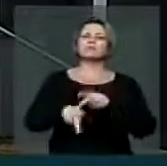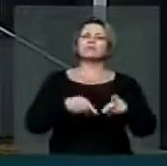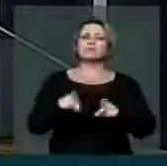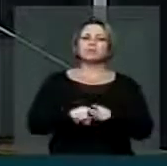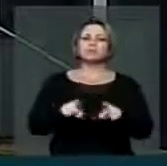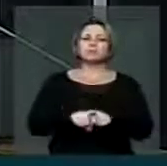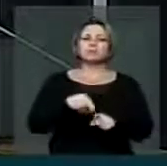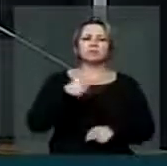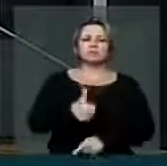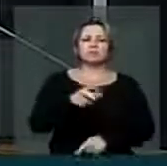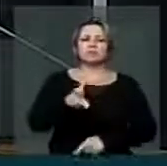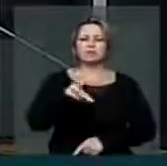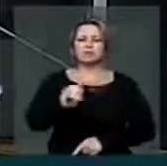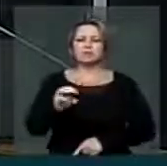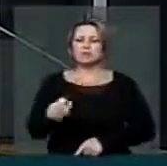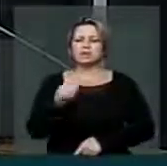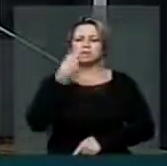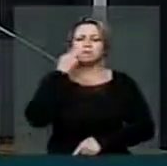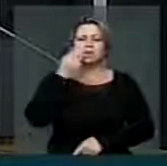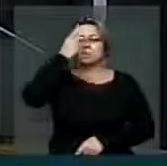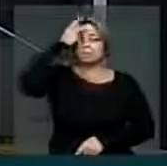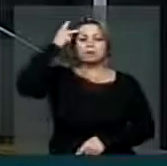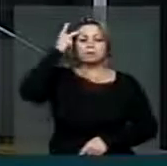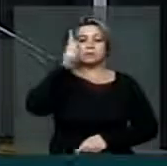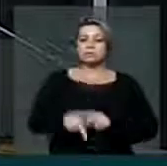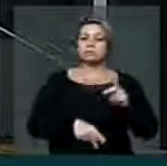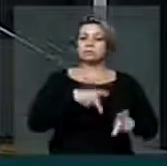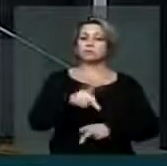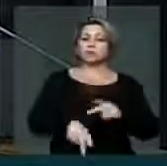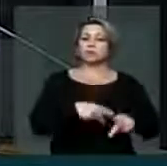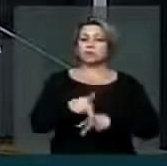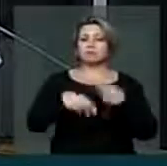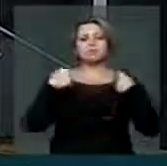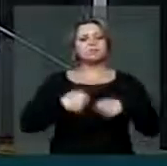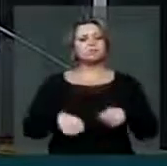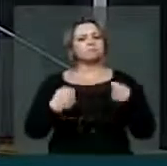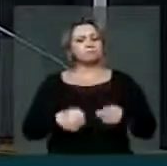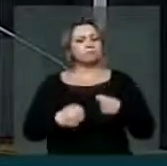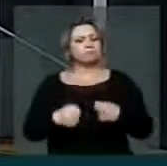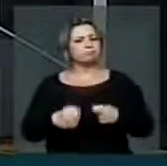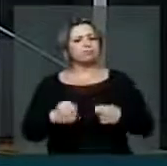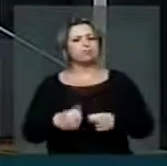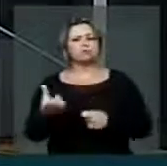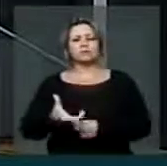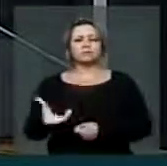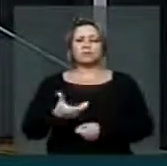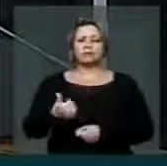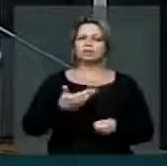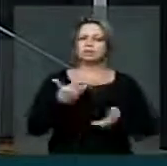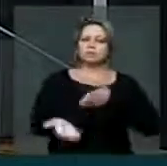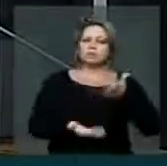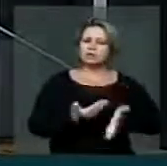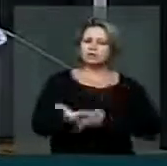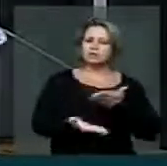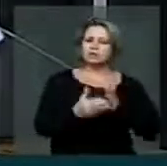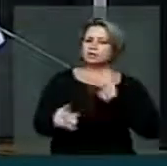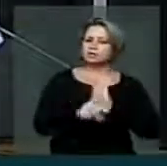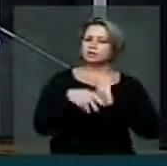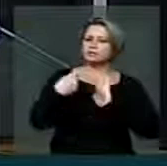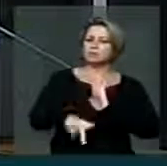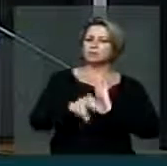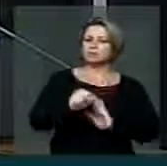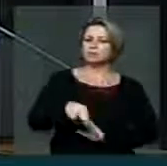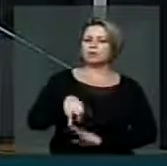São 150 milhões de brasileiros que necessitam e que são atendidos exclusivamente